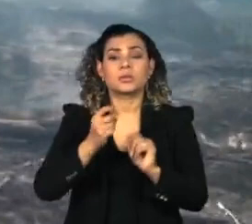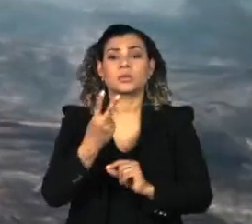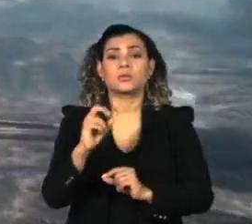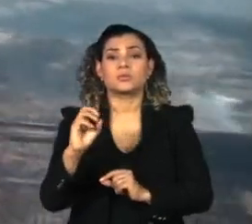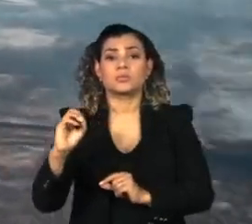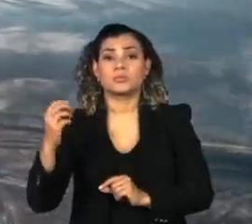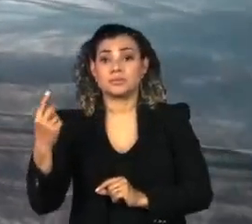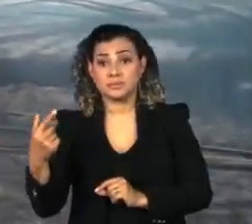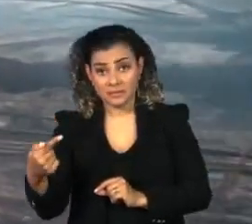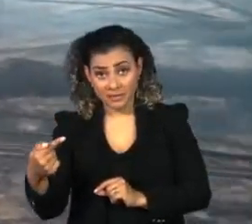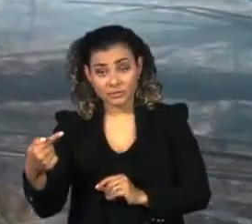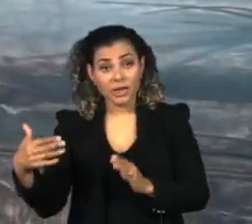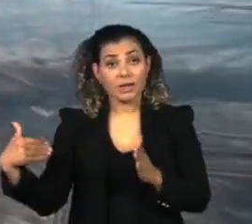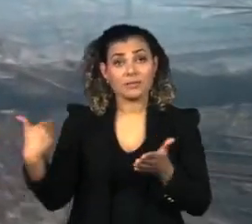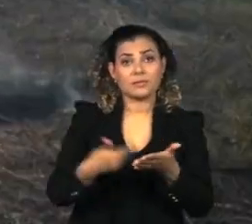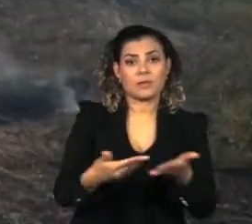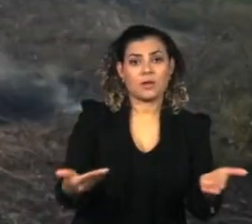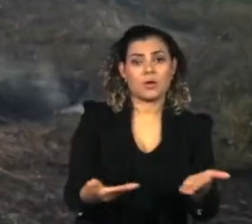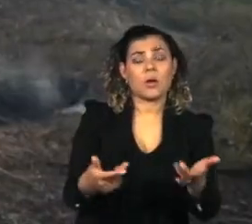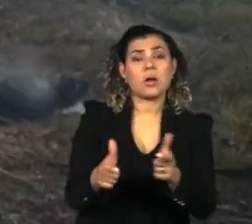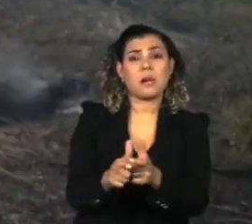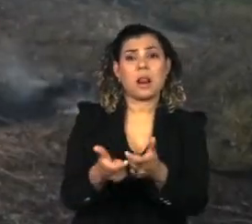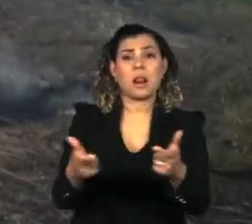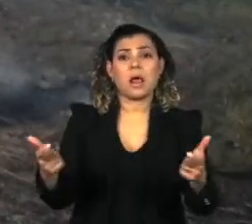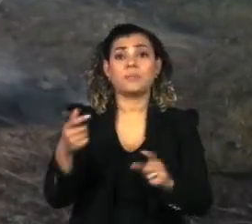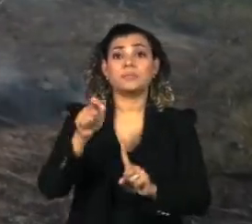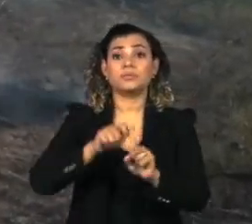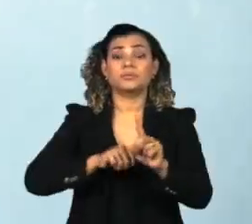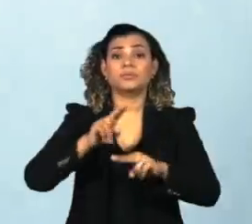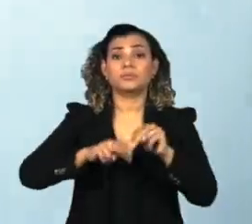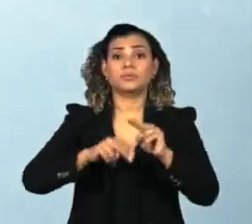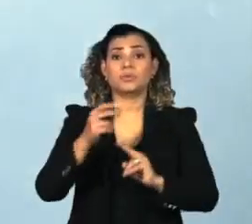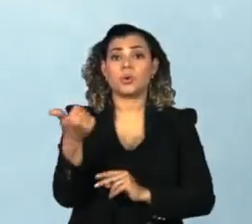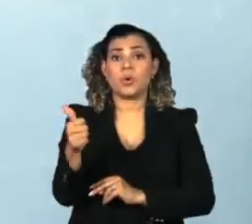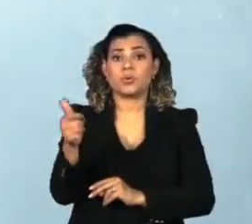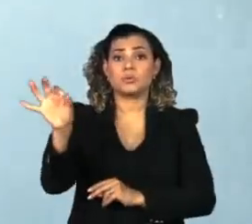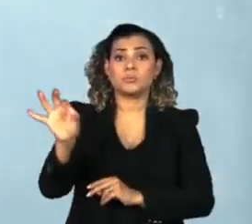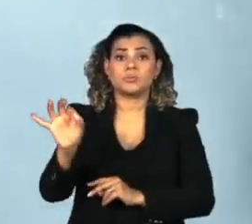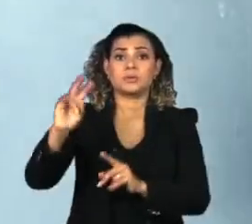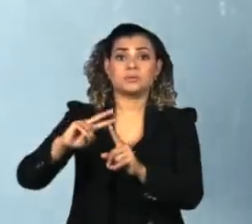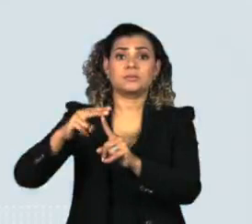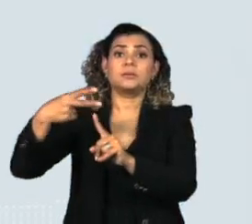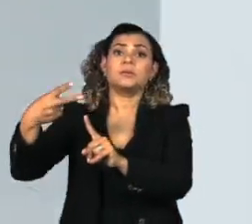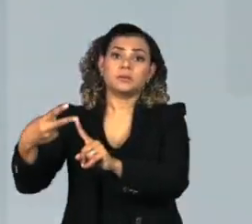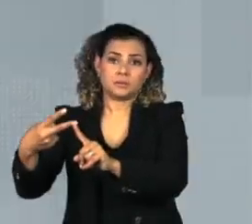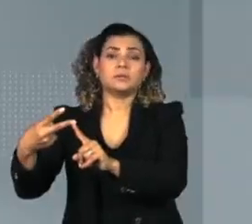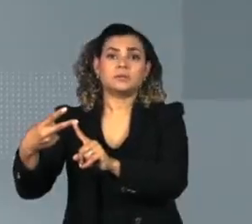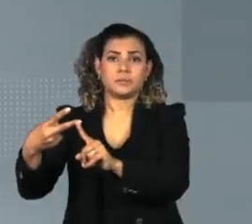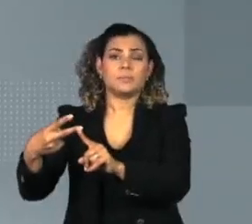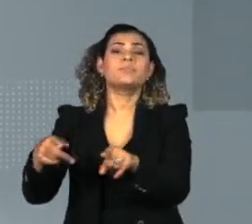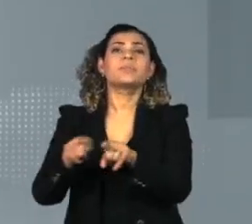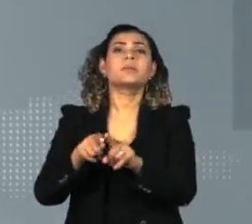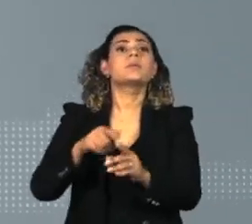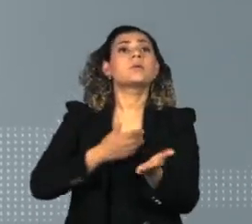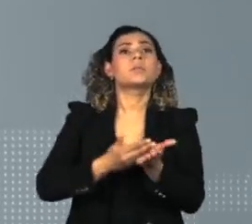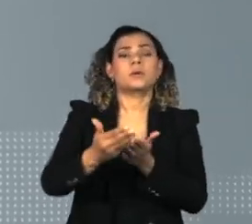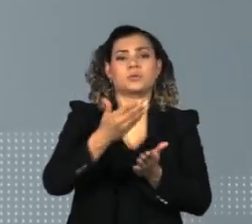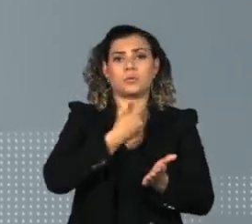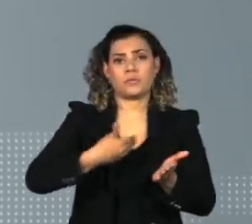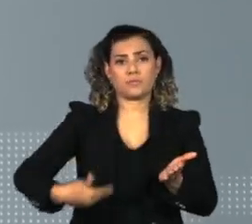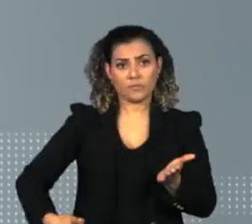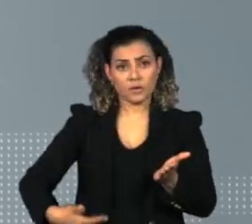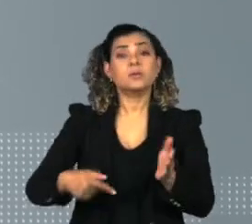É o terceiro ano consecutivo de alta. Junho teve 11% mais incêndios que maio. Desde o início do governo de